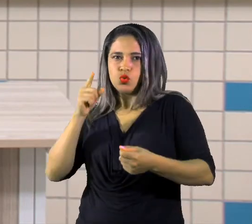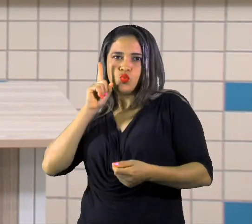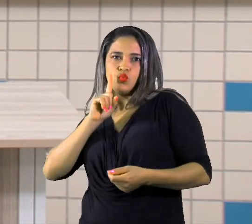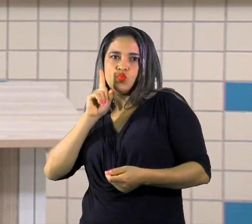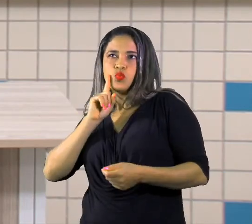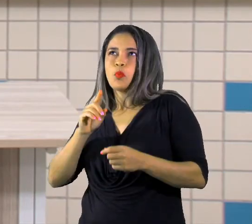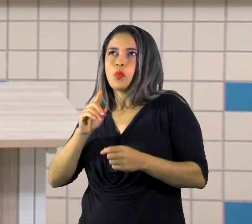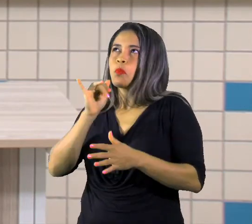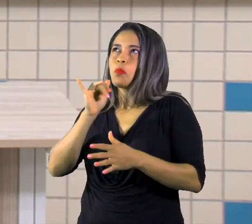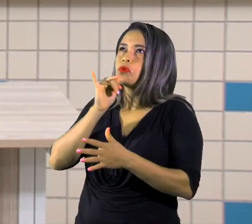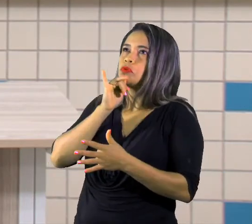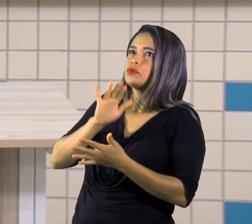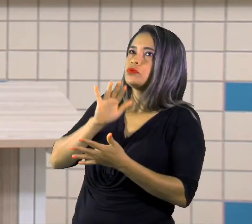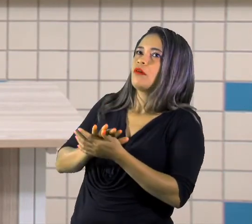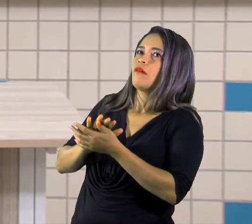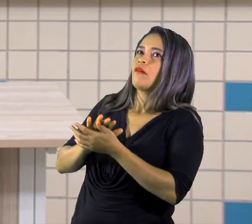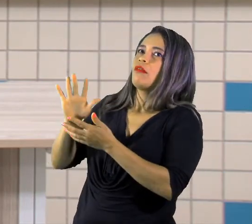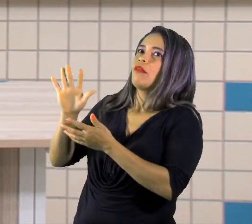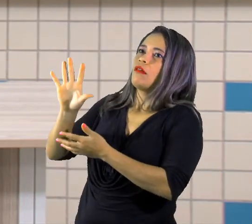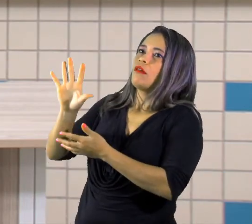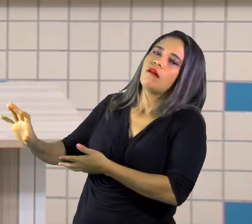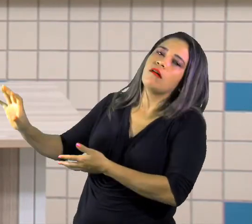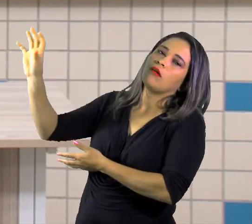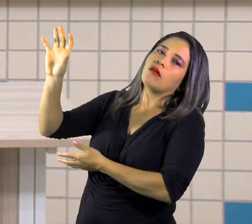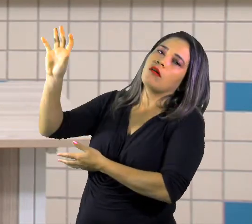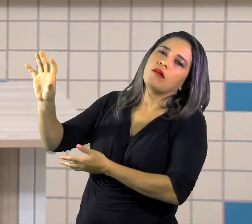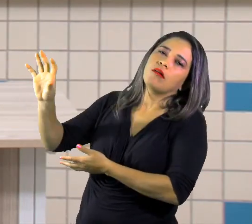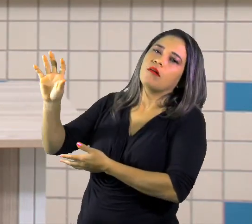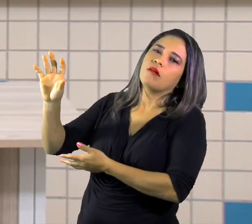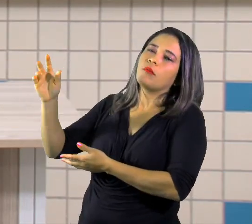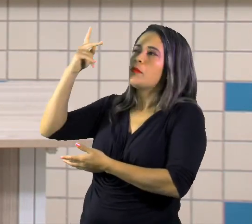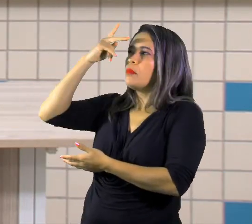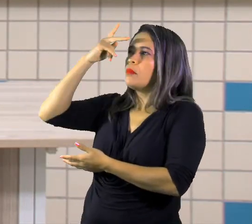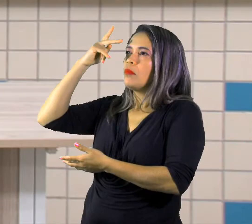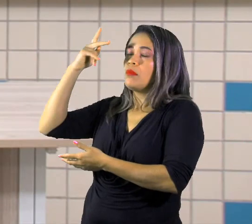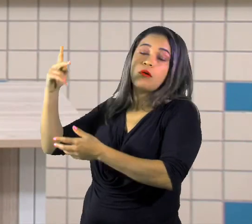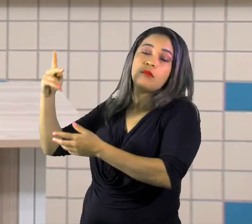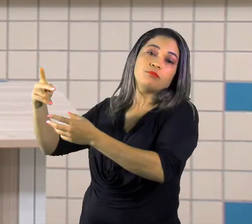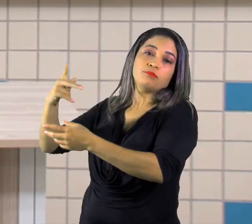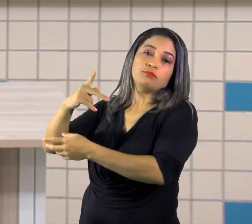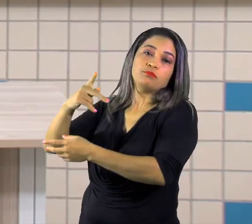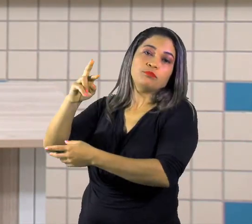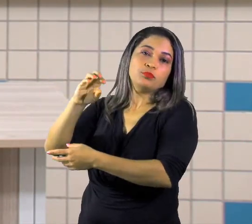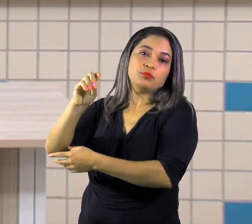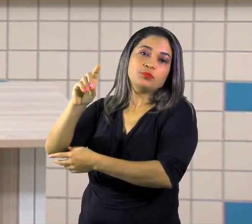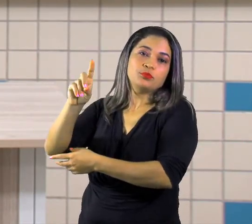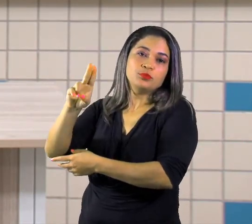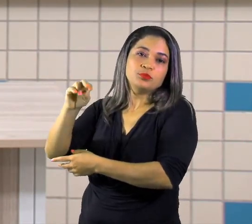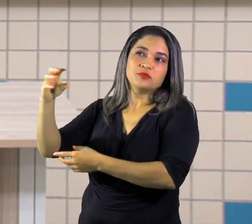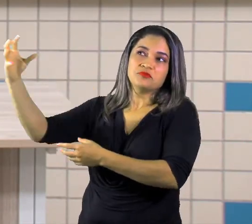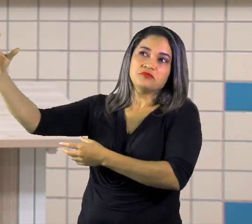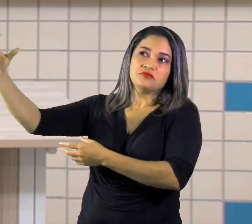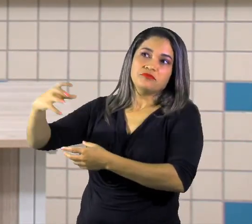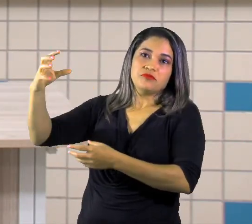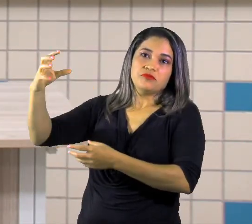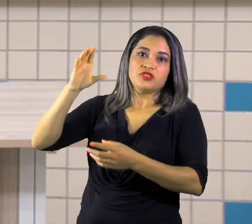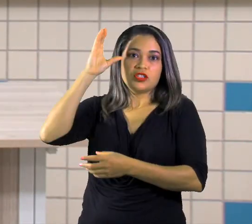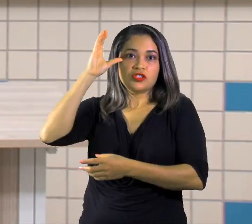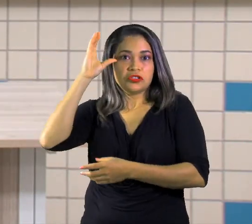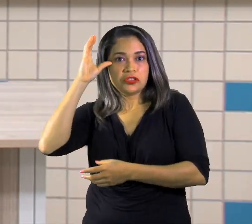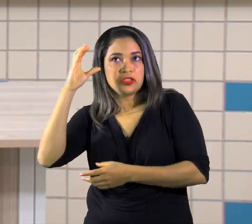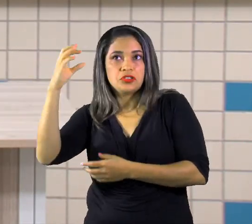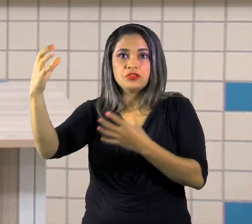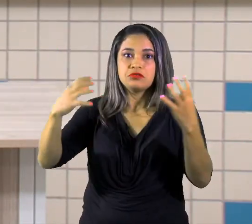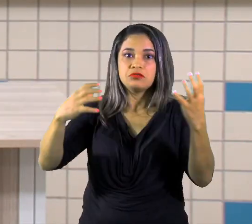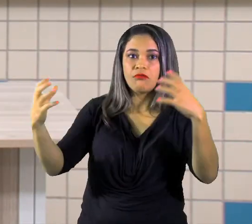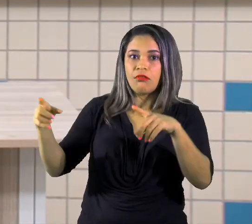a economia da União Europeia, produtos vindos da União Europeia, produtos vindos da China. Por isso,